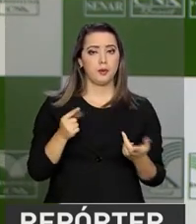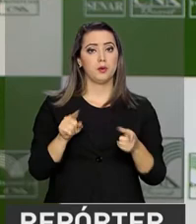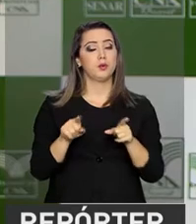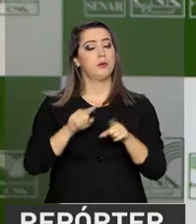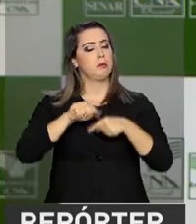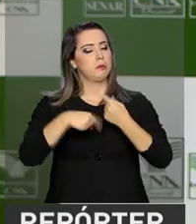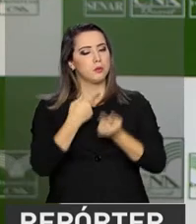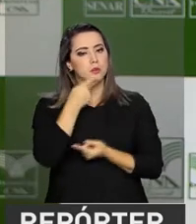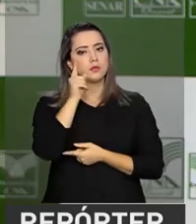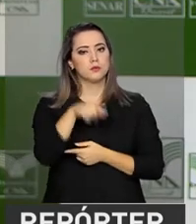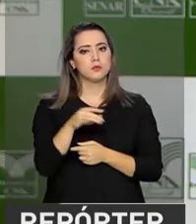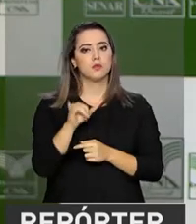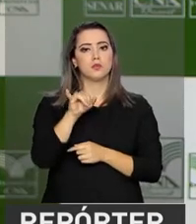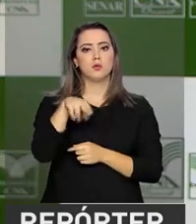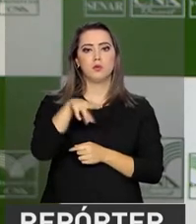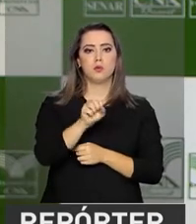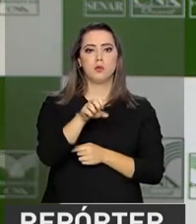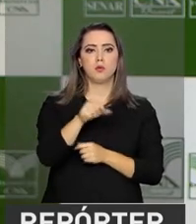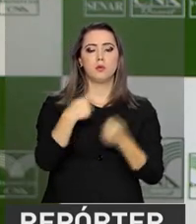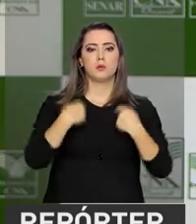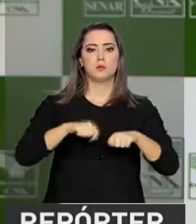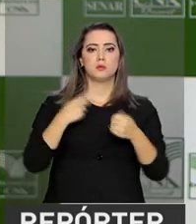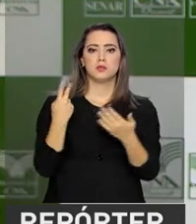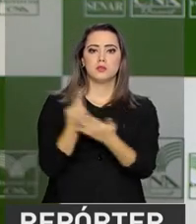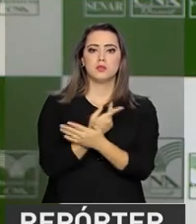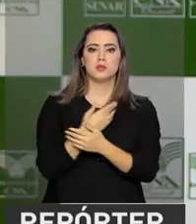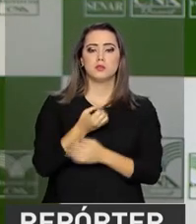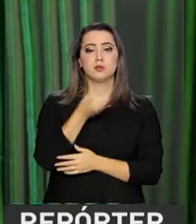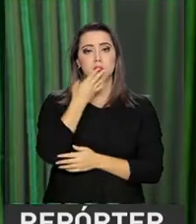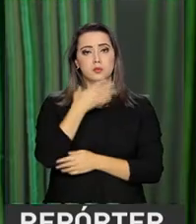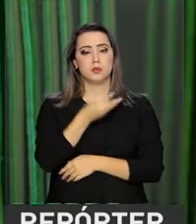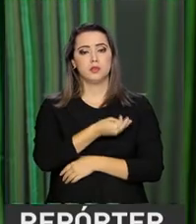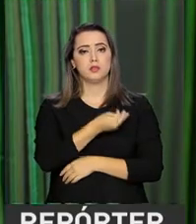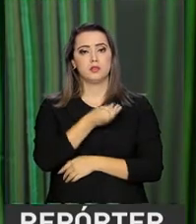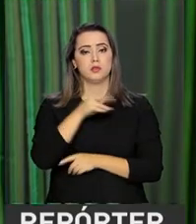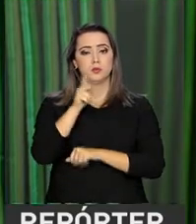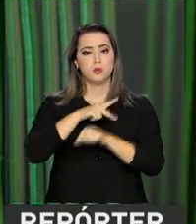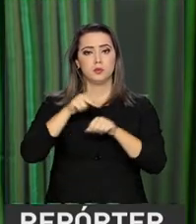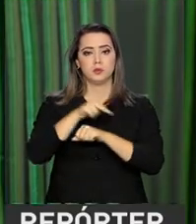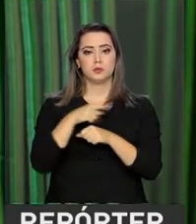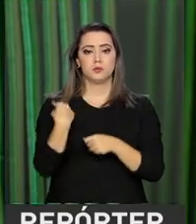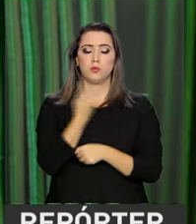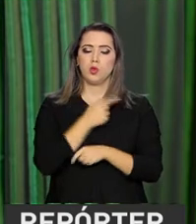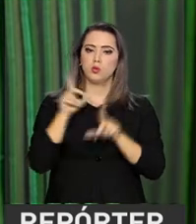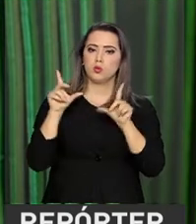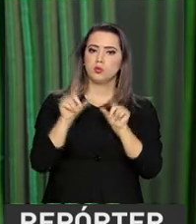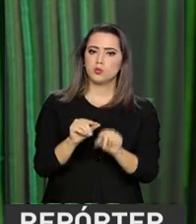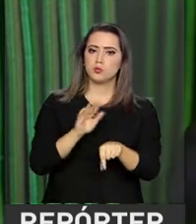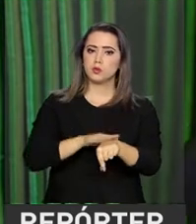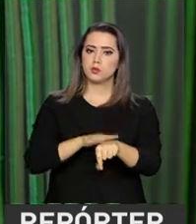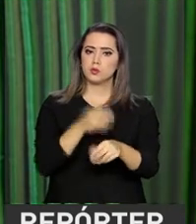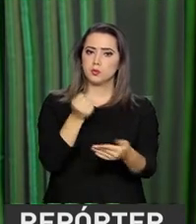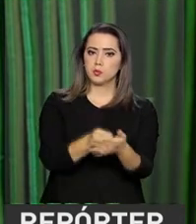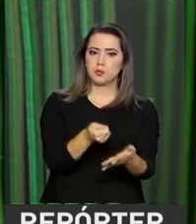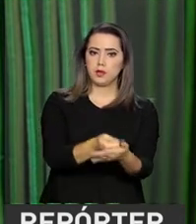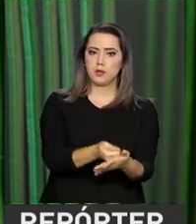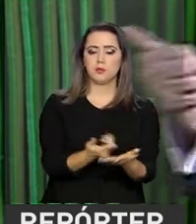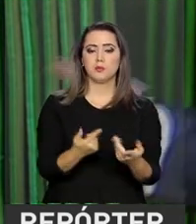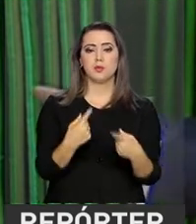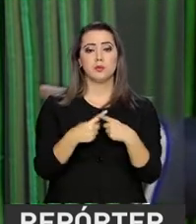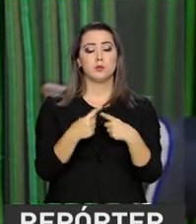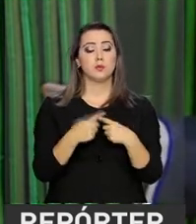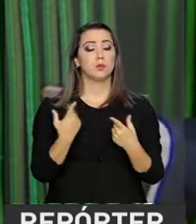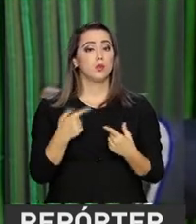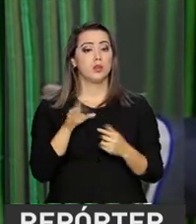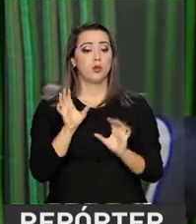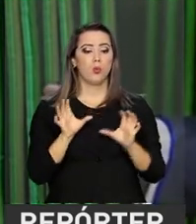da Previdência precisa acontecer para o bem do país. Nós diminuímos o tempo de contribuição e digo que isto se volta